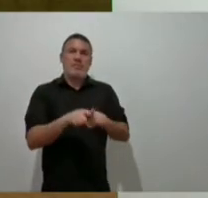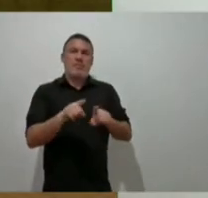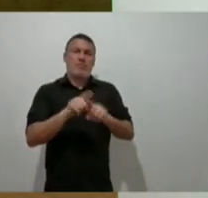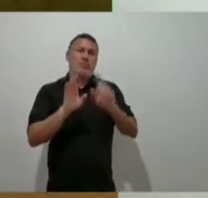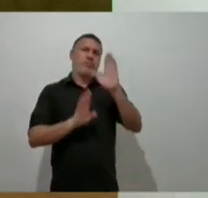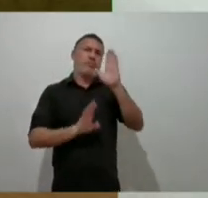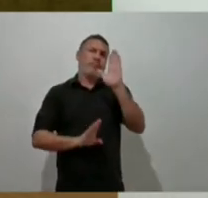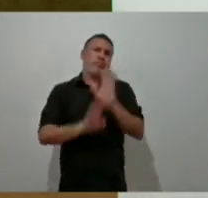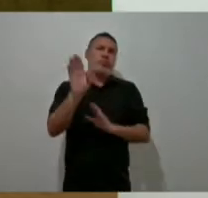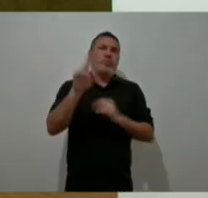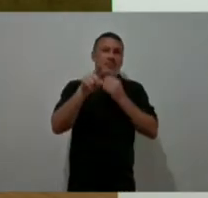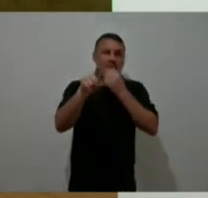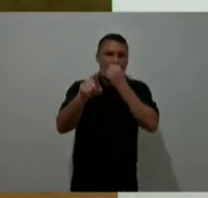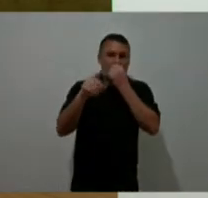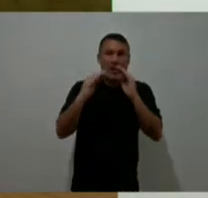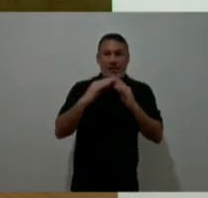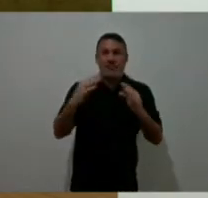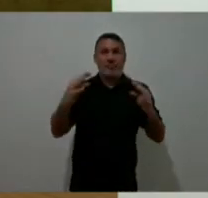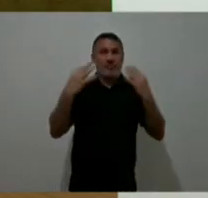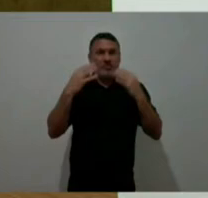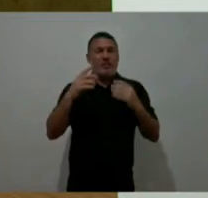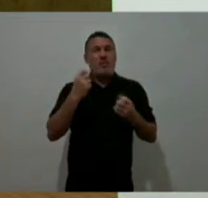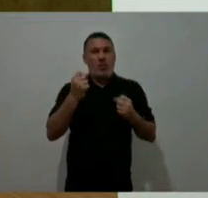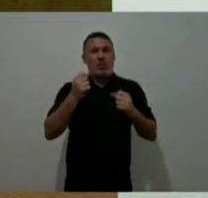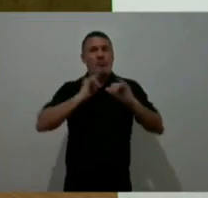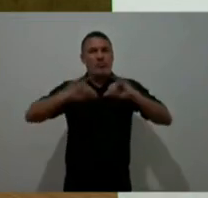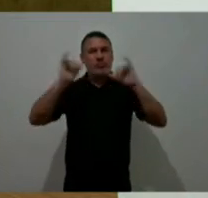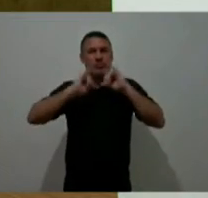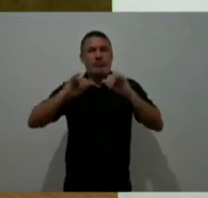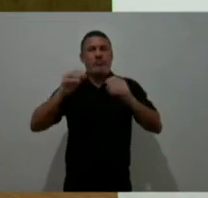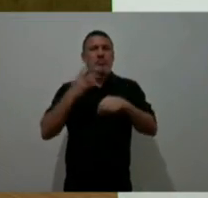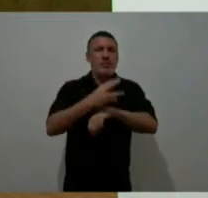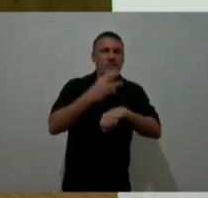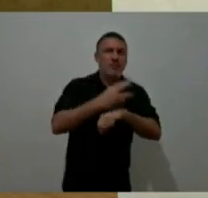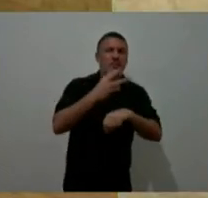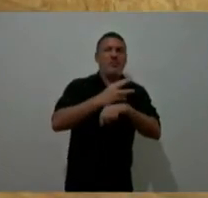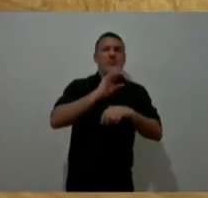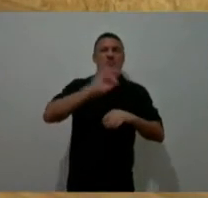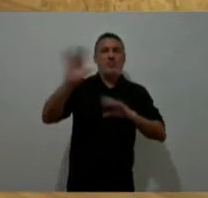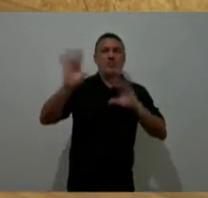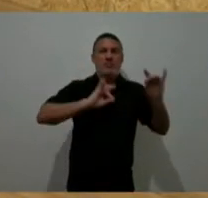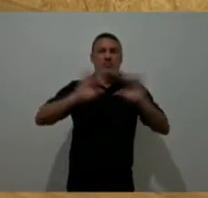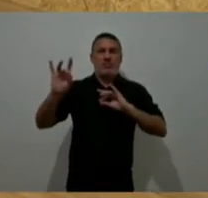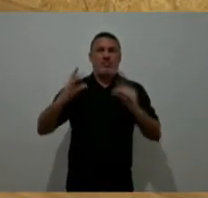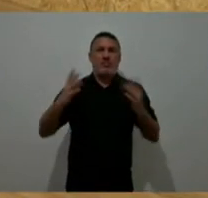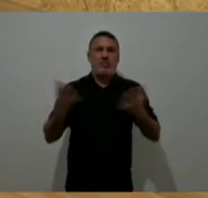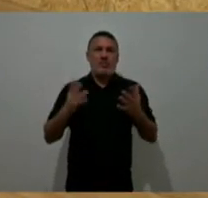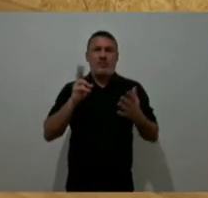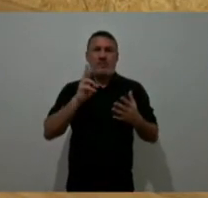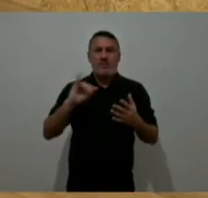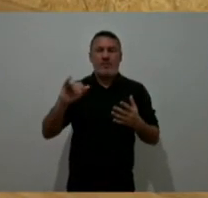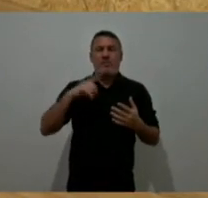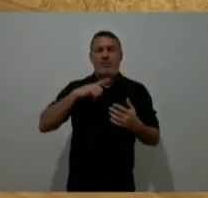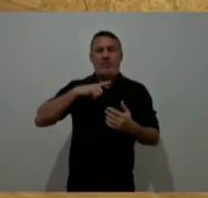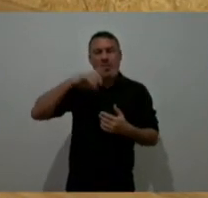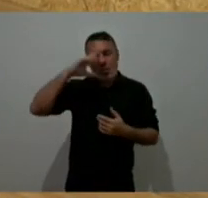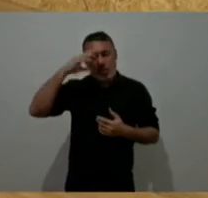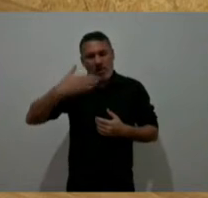mandar aí para compartilhar nos seus grupos de WhatsApp aí, que agora vai vir uma homenagem muito bacana para os empresários